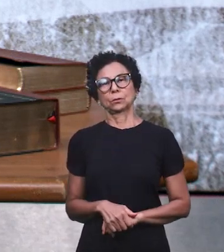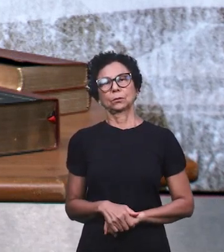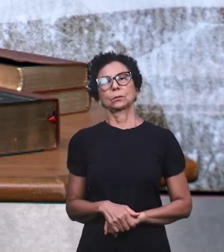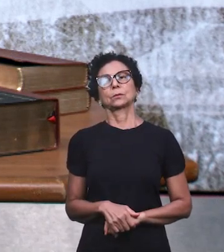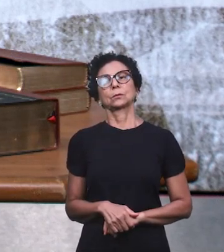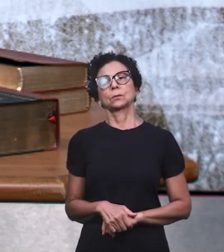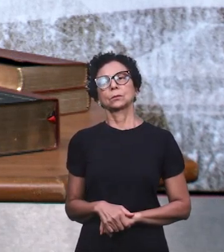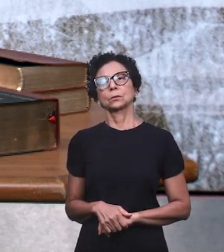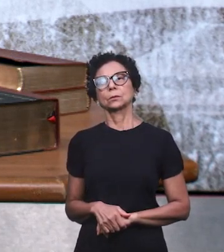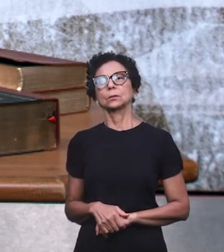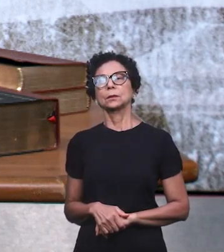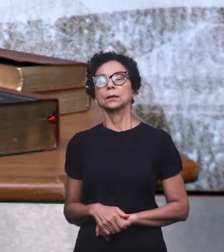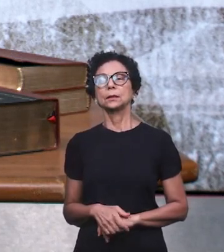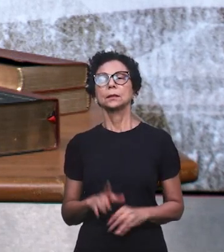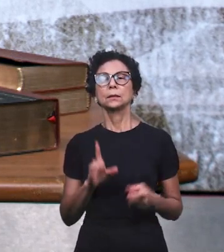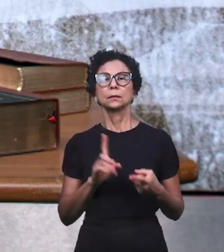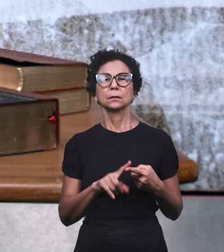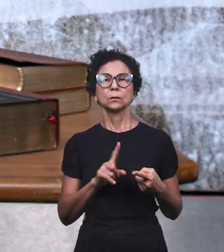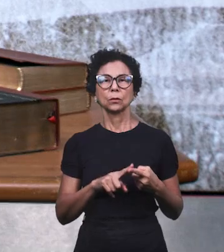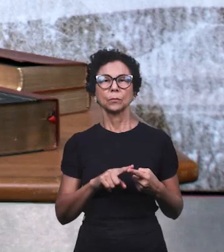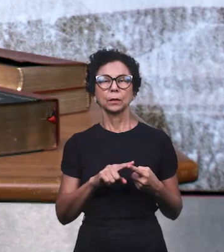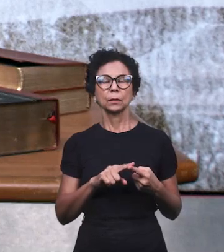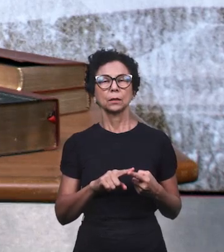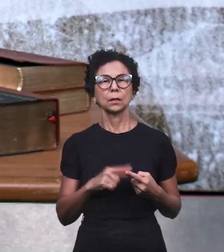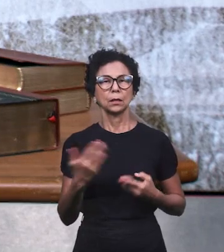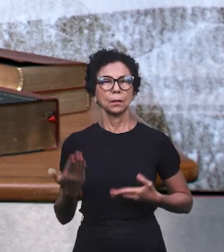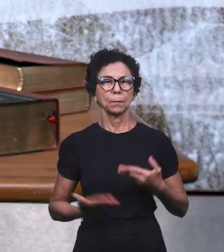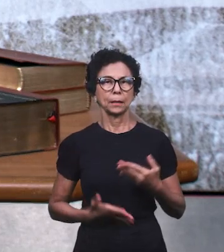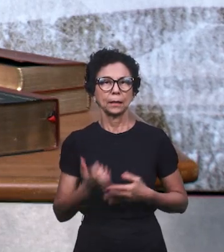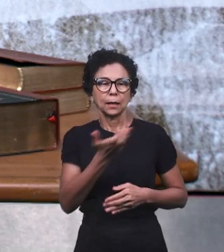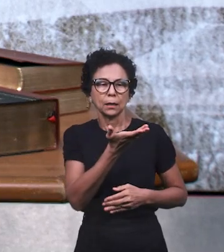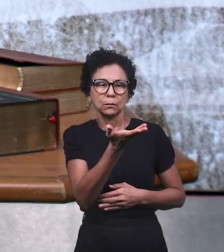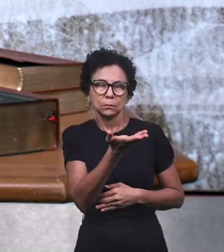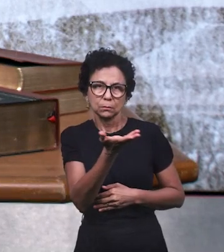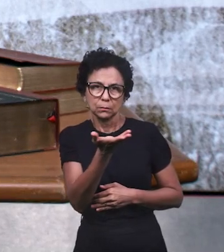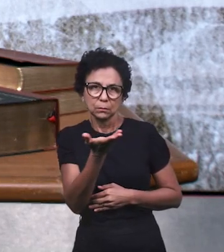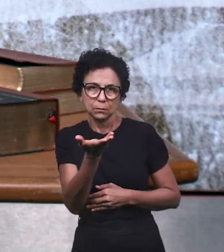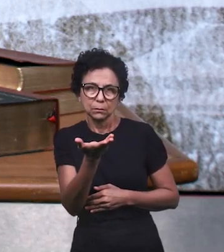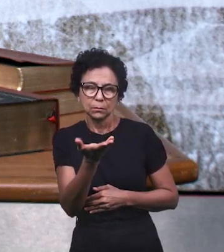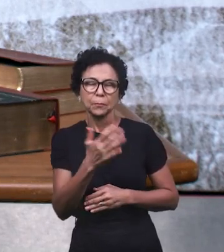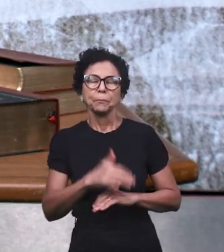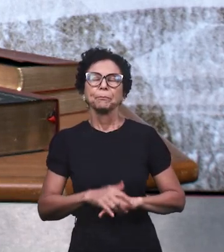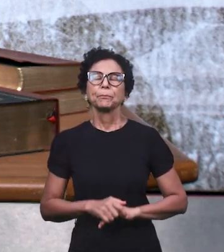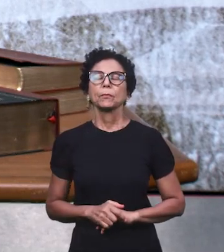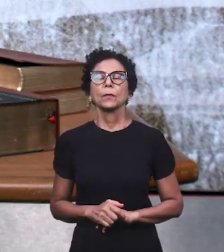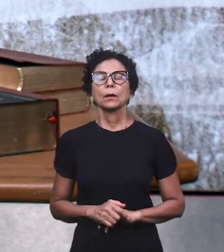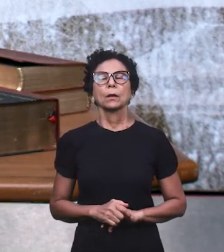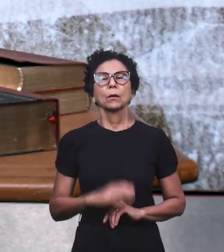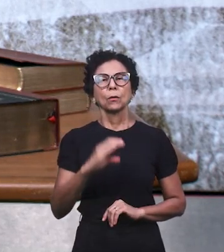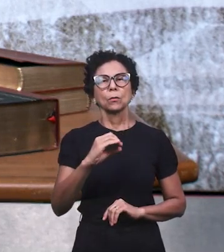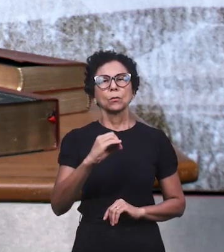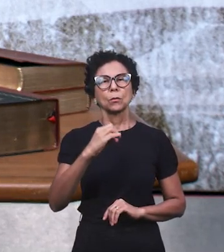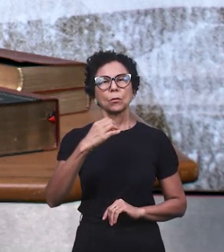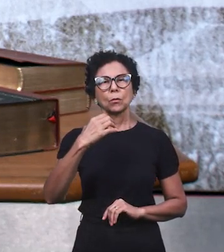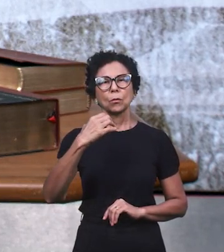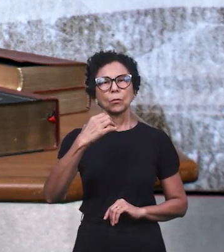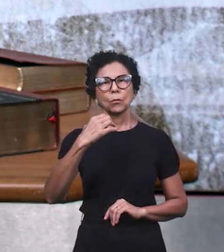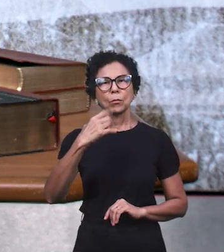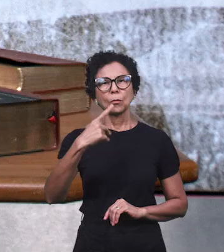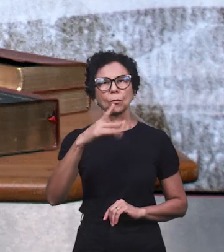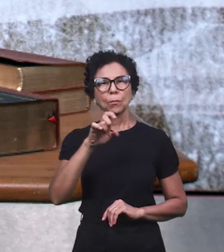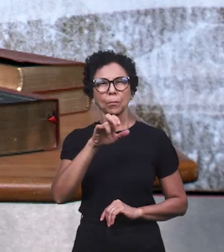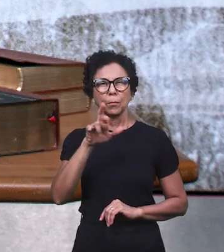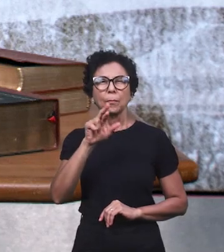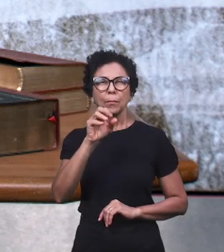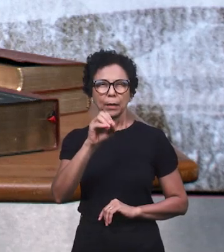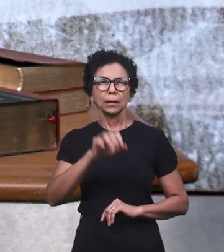seu posto de trabalho junto a Faraó, ele se lembrou de José, contou a Faraó a respeito